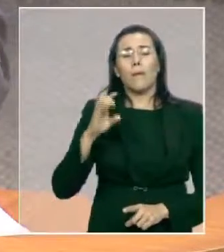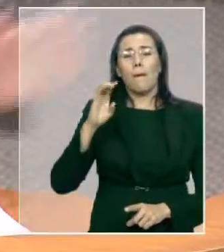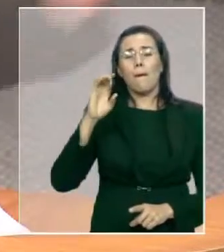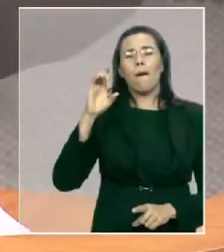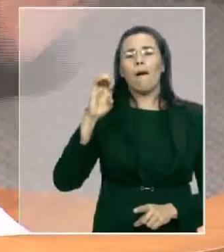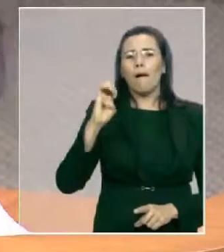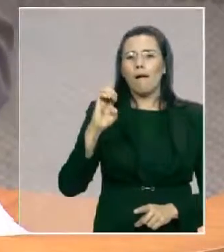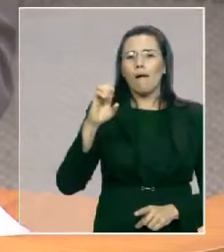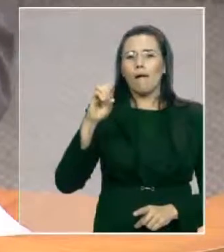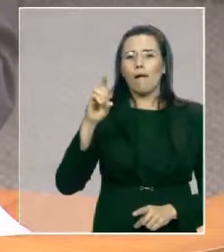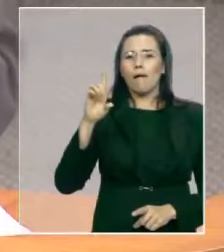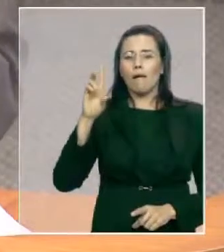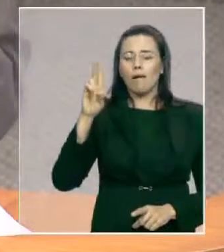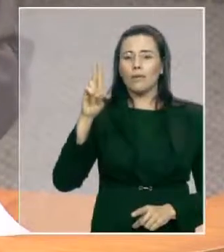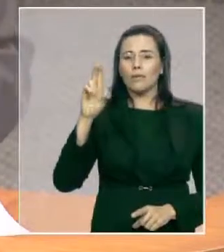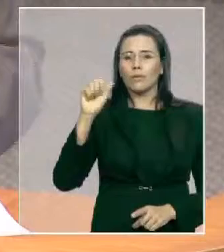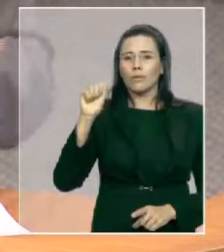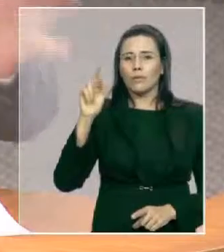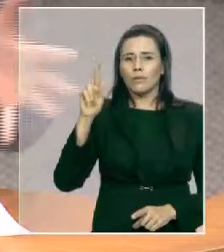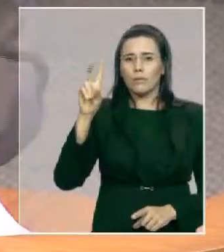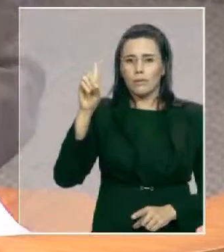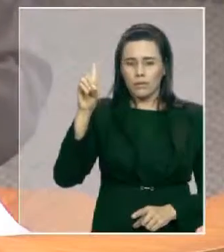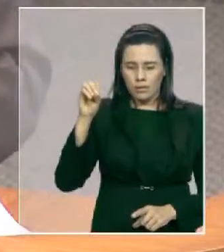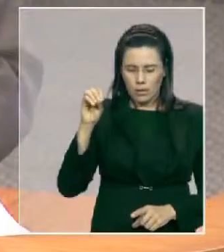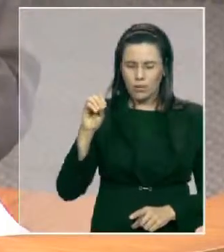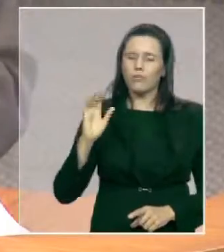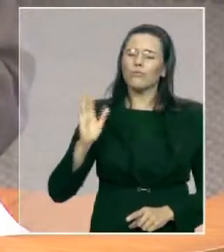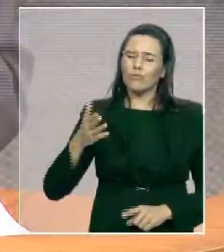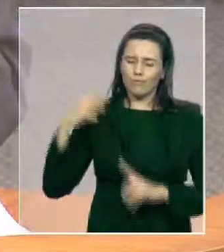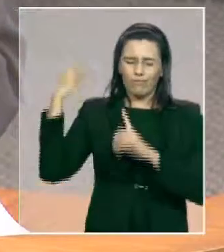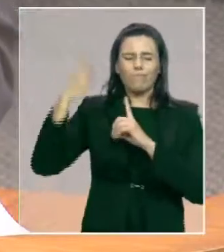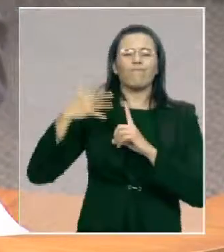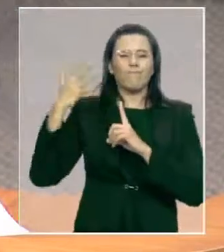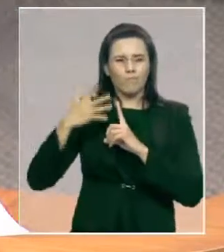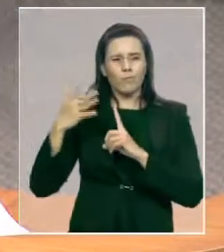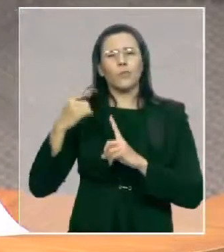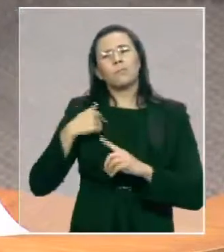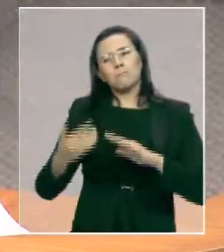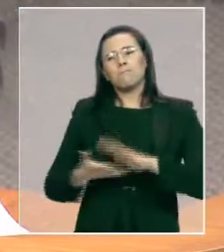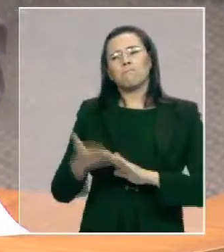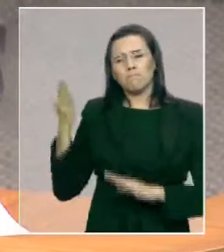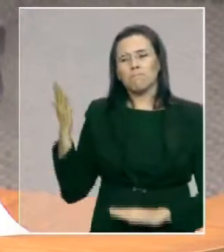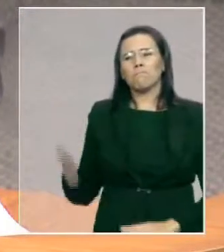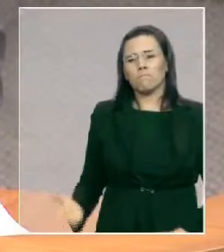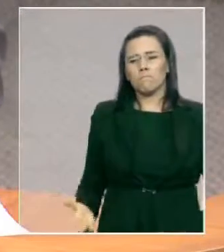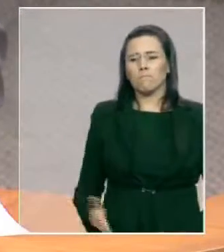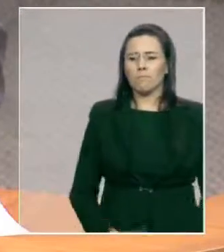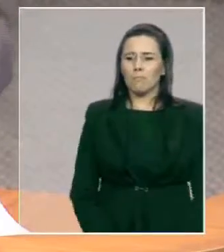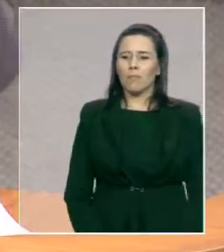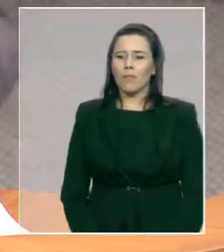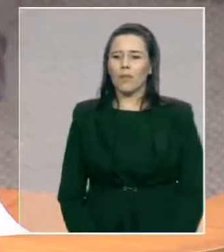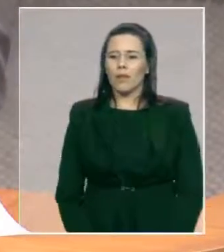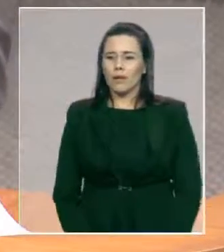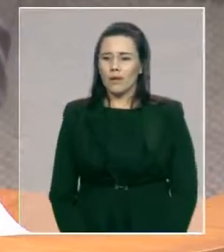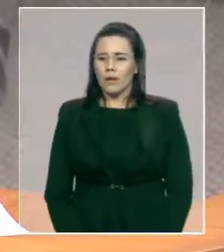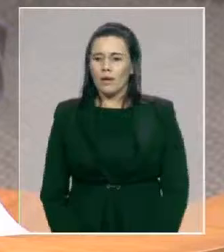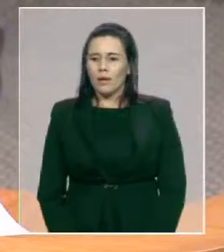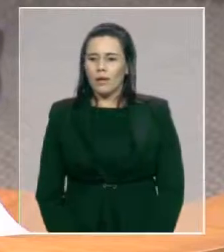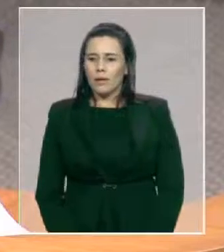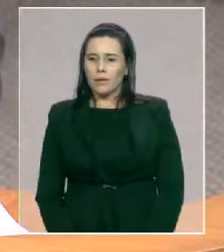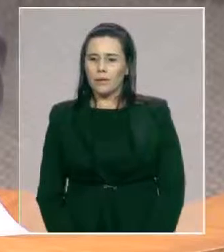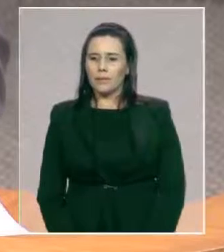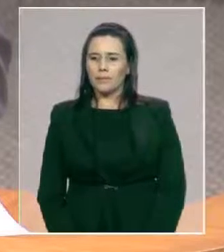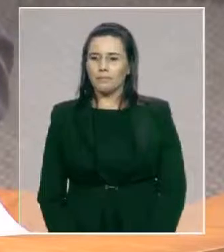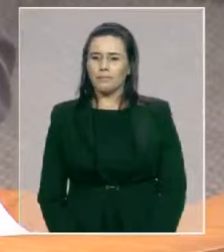acerca do assunto e praticamente falou tudo aquilo que eu estava pensando. Ele parece que até copiou o